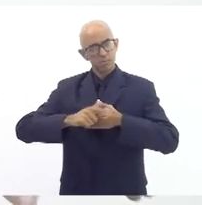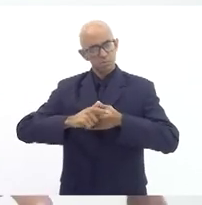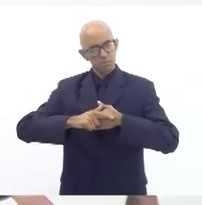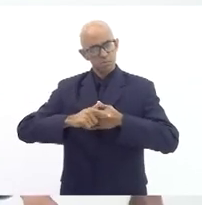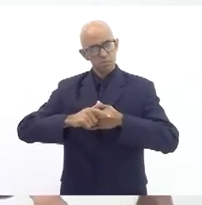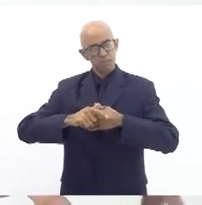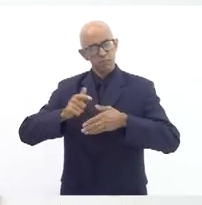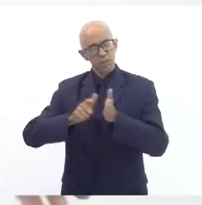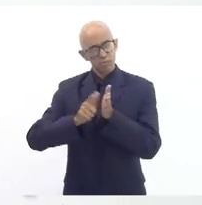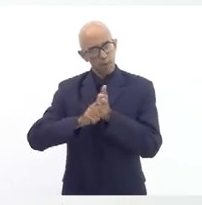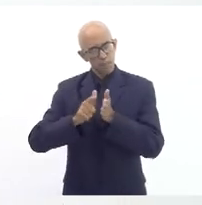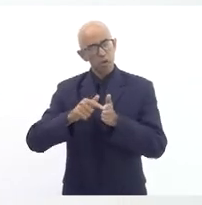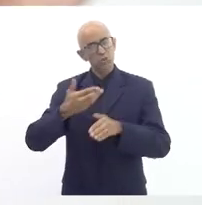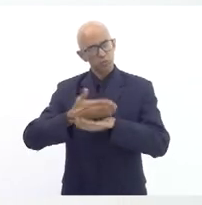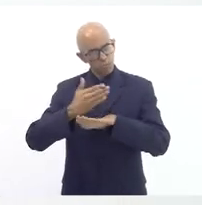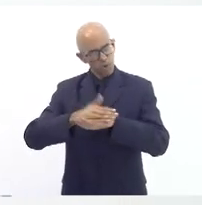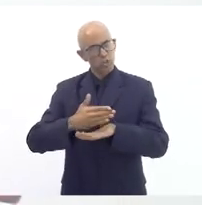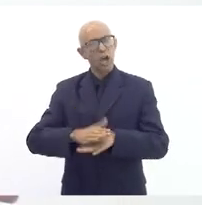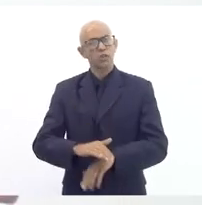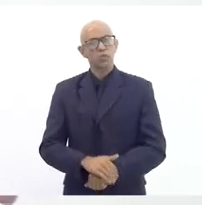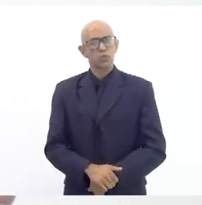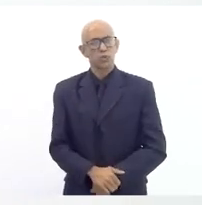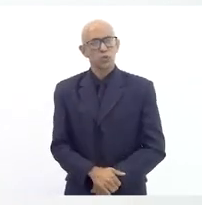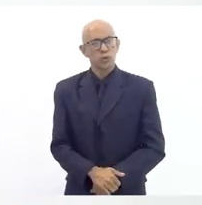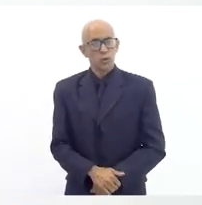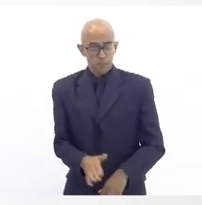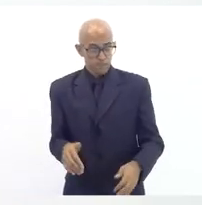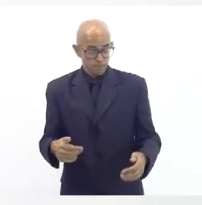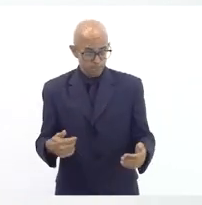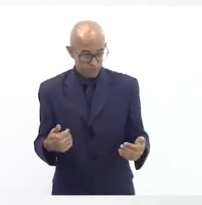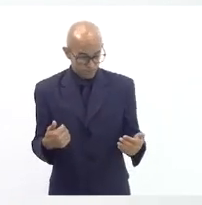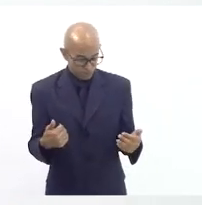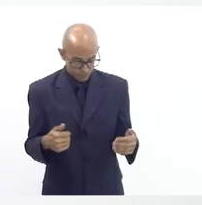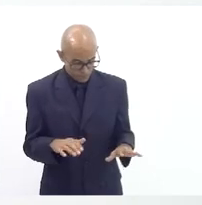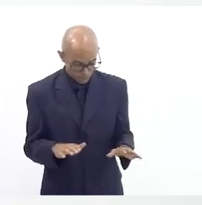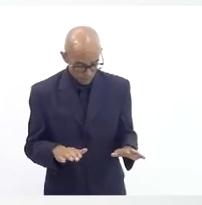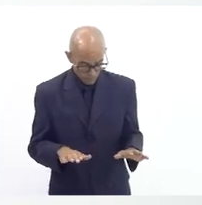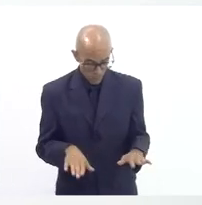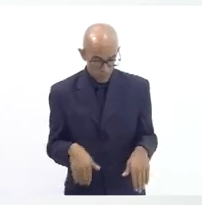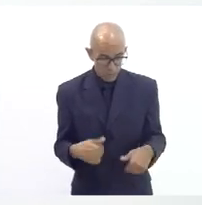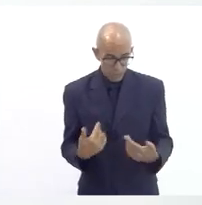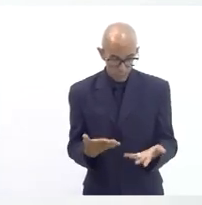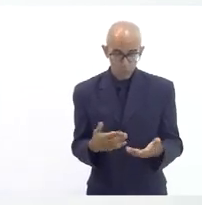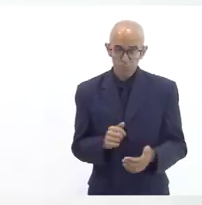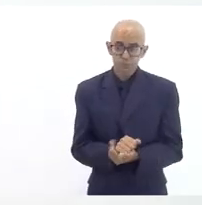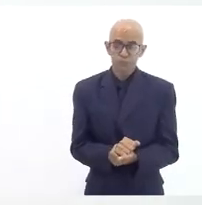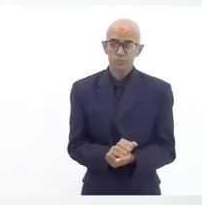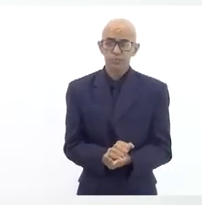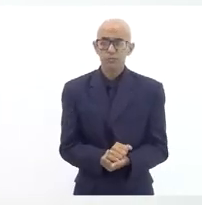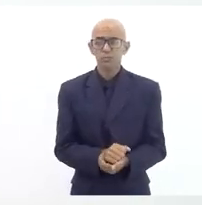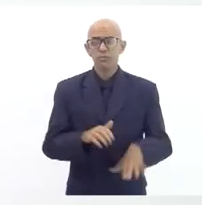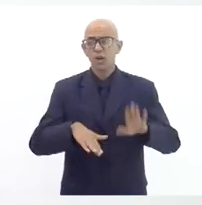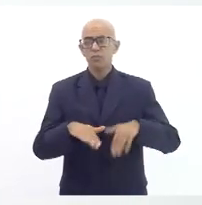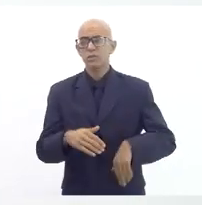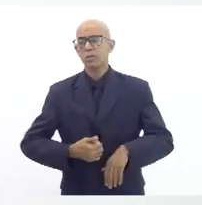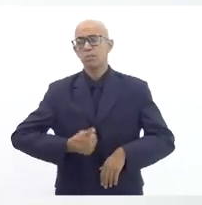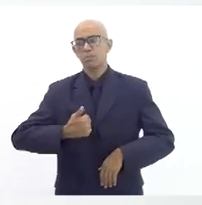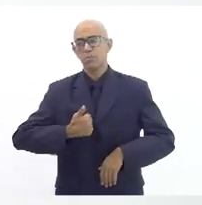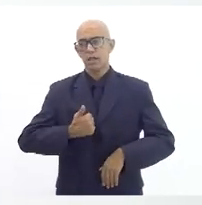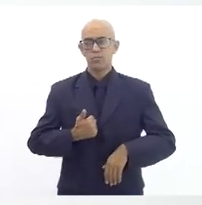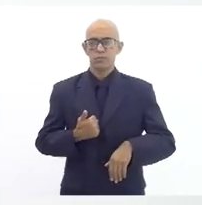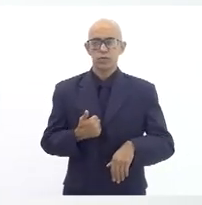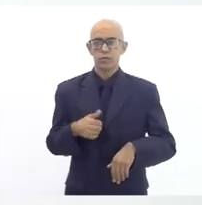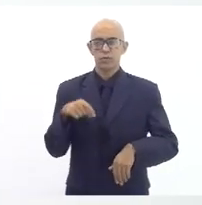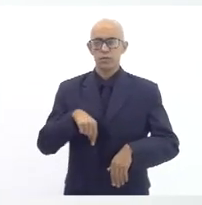Agora, independente do motivo, talvez pela primeira vez numa história recente, de 20, 25 anos no Estado do Rio de Janeiro, a